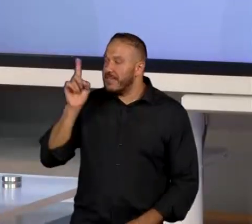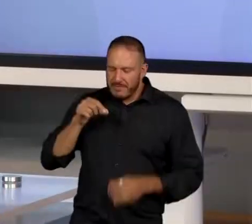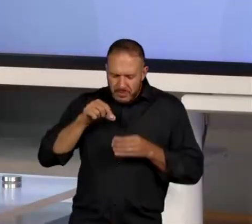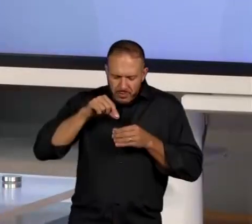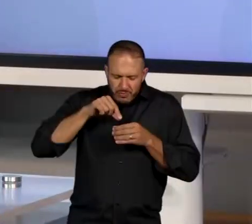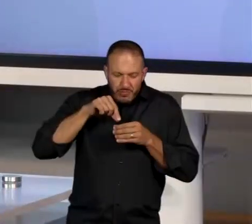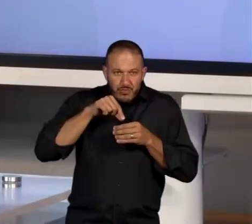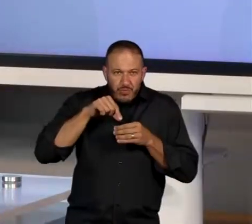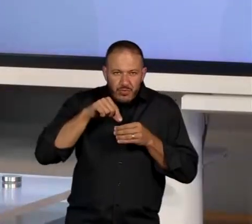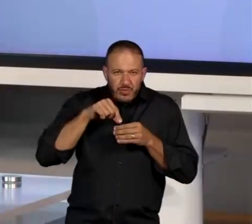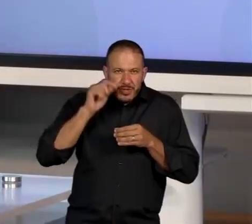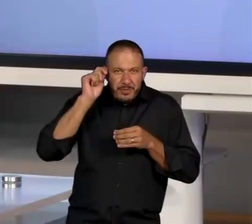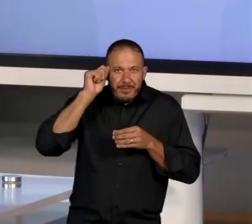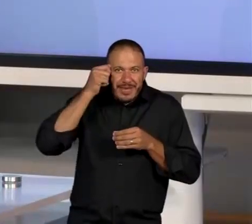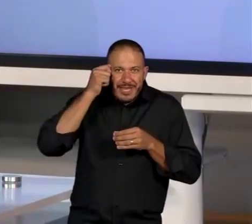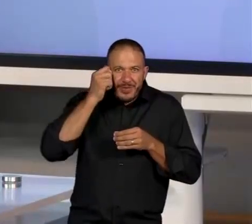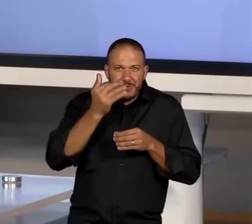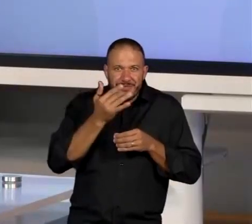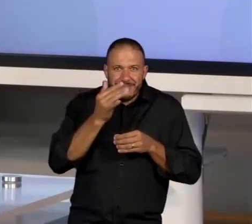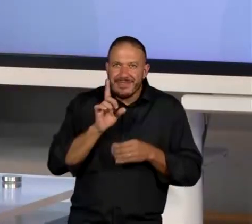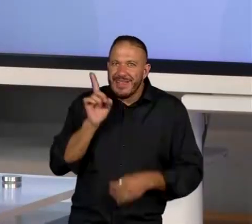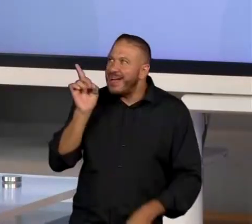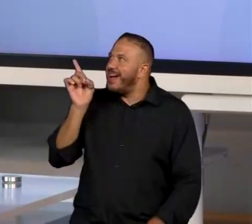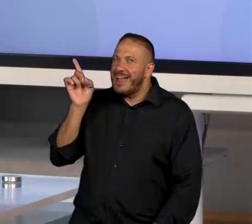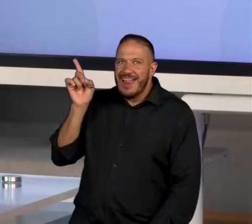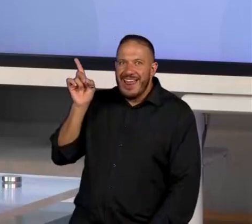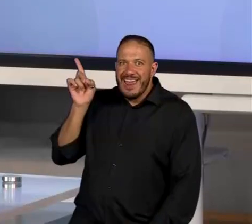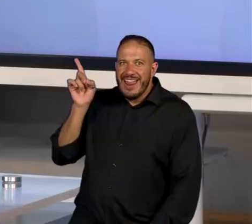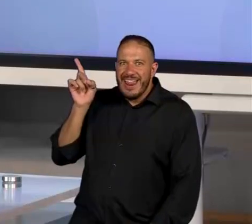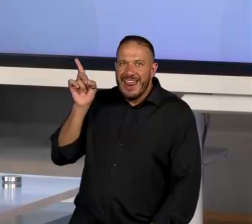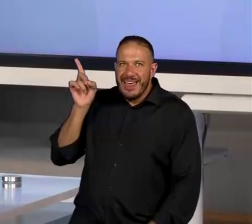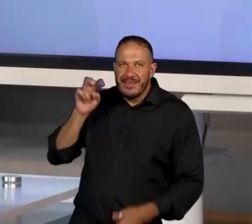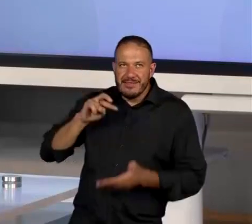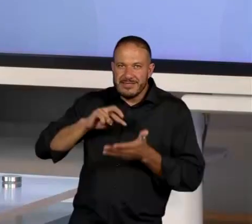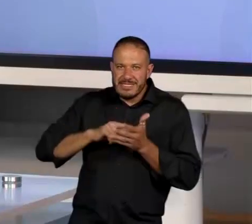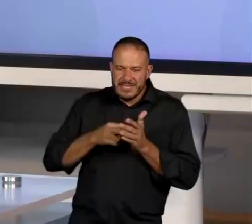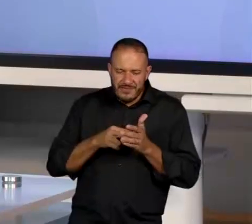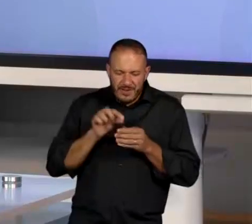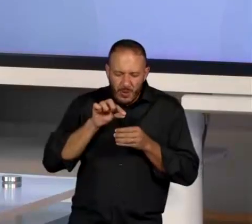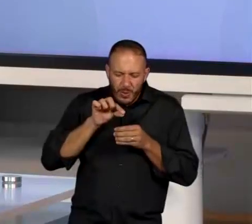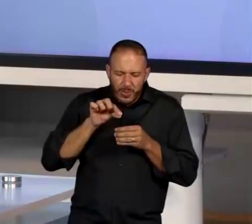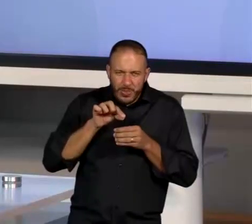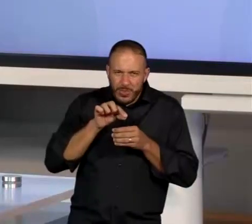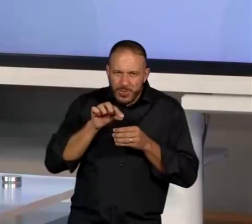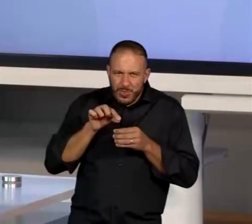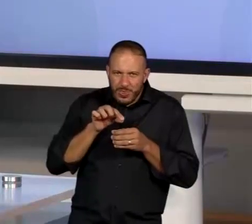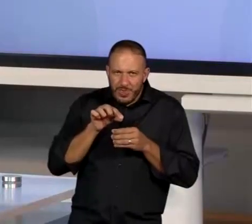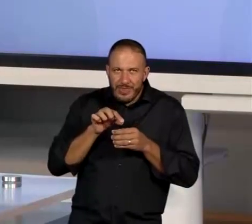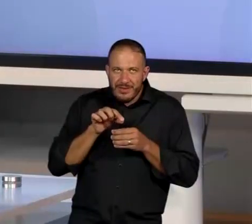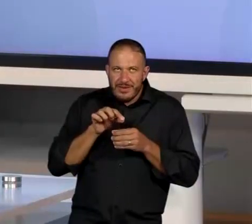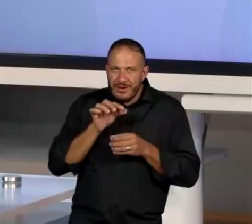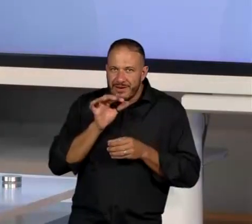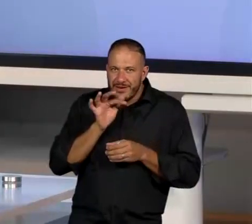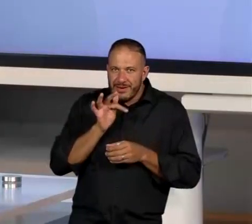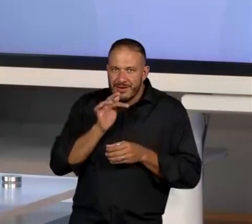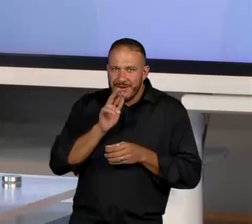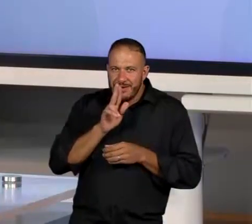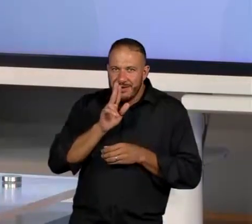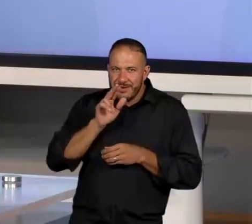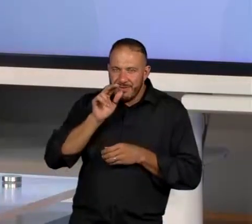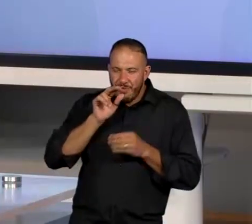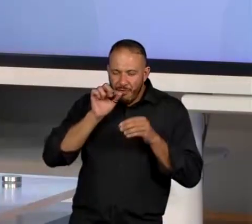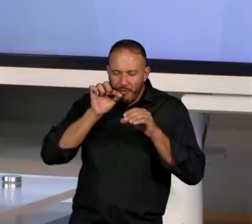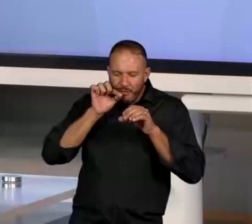preto porque ele representa um furo. E aí a gente tem um detalhe bem grande. Para fazer o